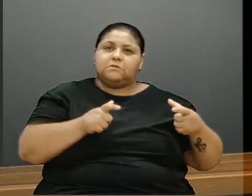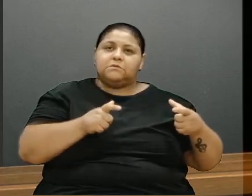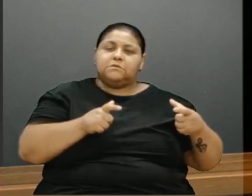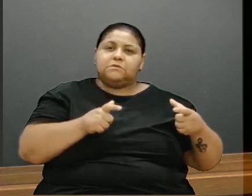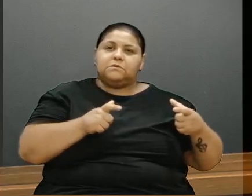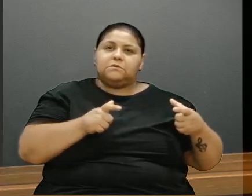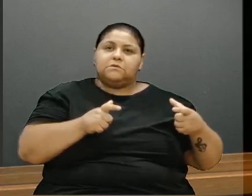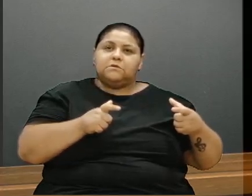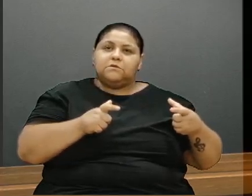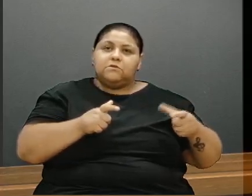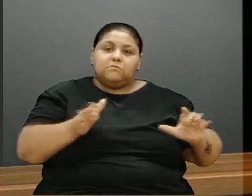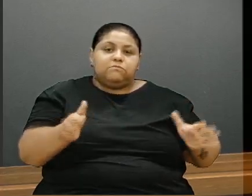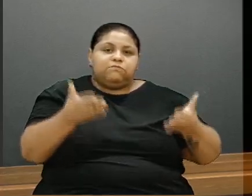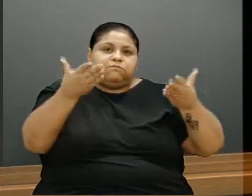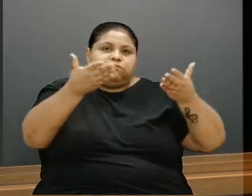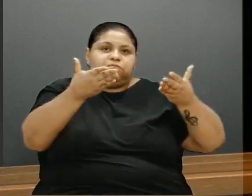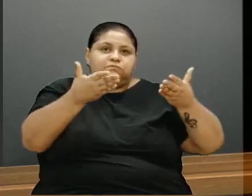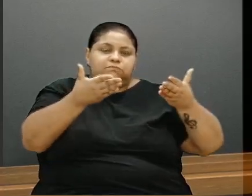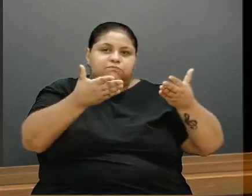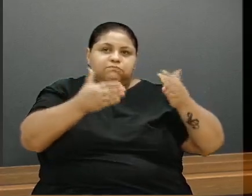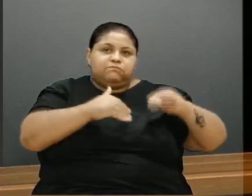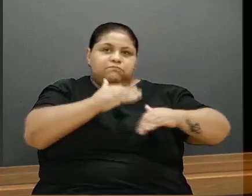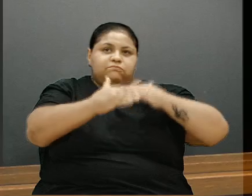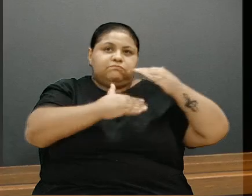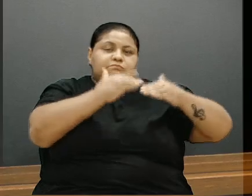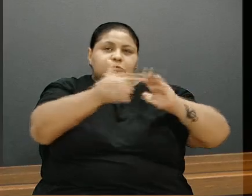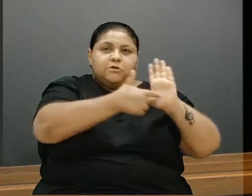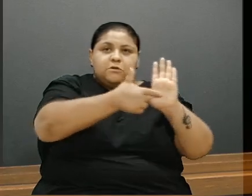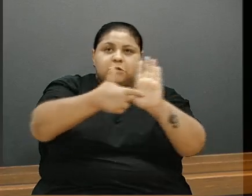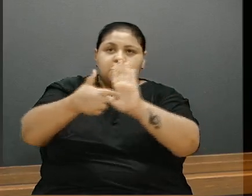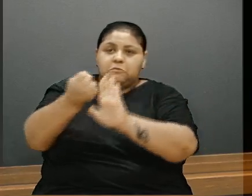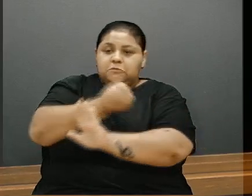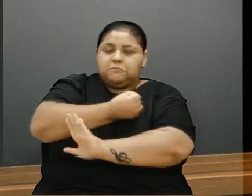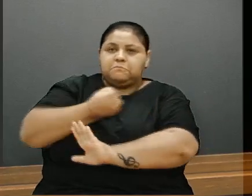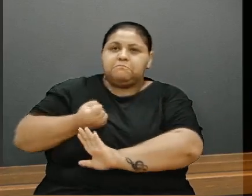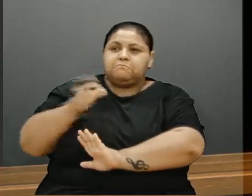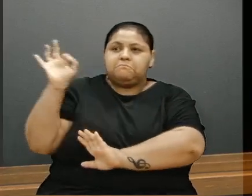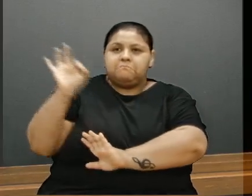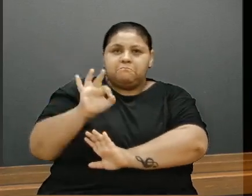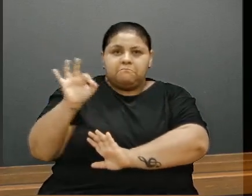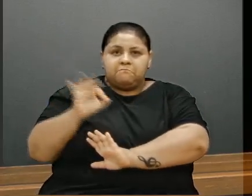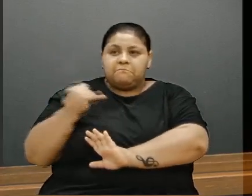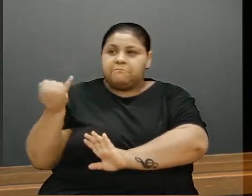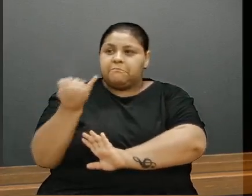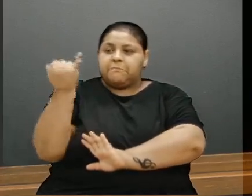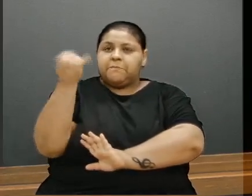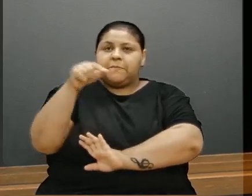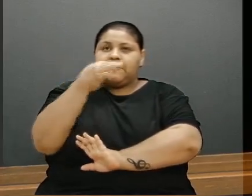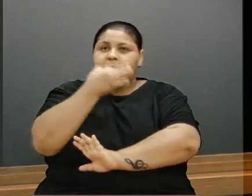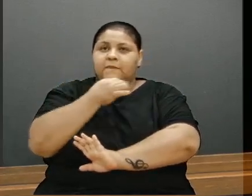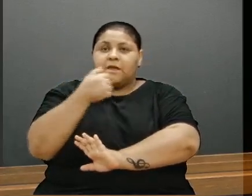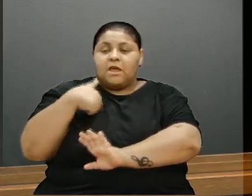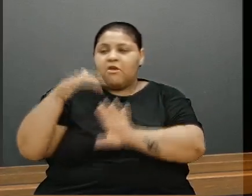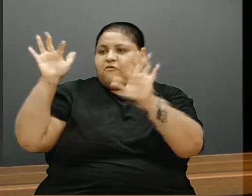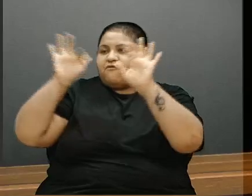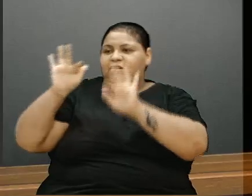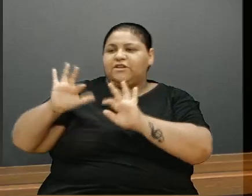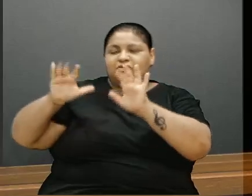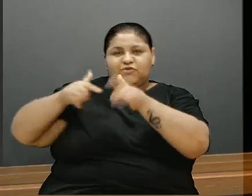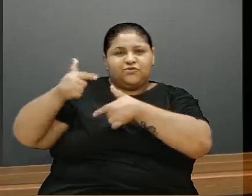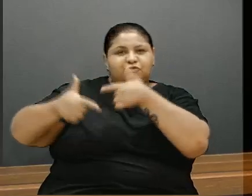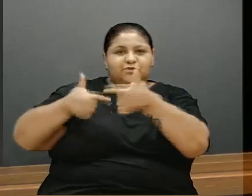maior motor do nosso desenvolvimento, que apresentou índices impressionantes, em especial em Caxias do Sul, o que deixa não somente eu feliz, como todos os